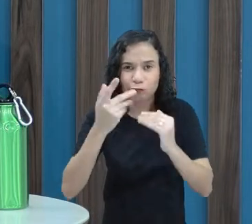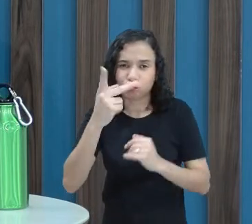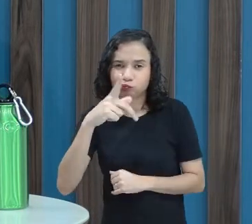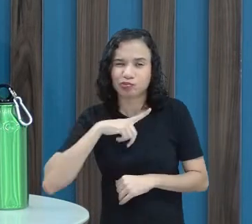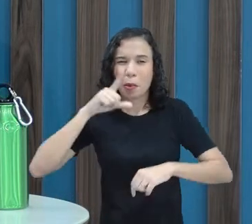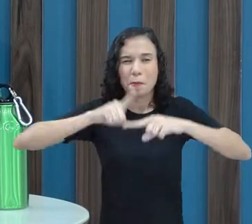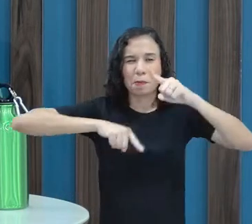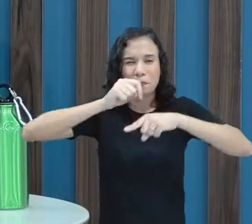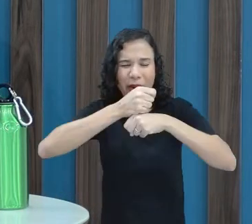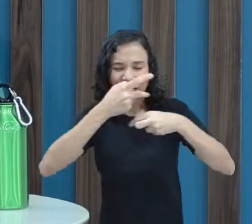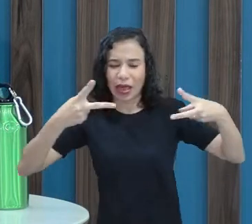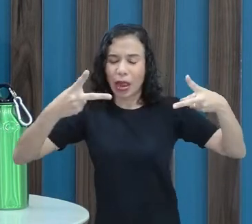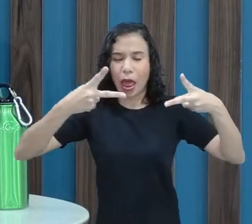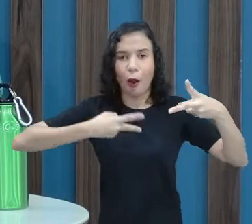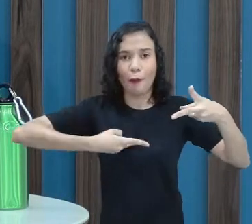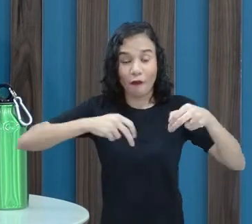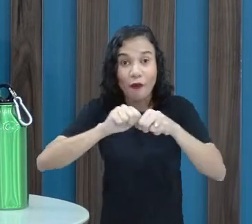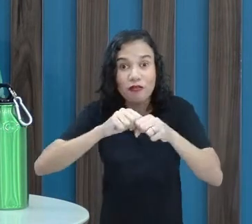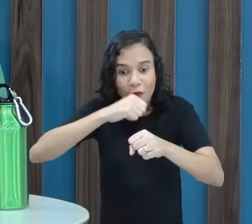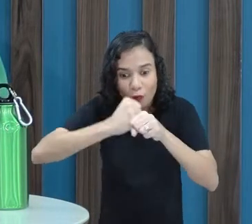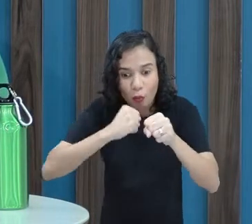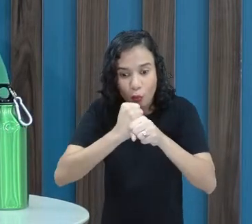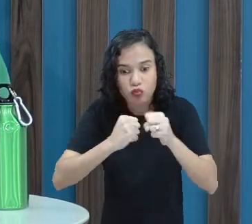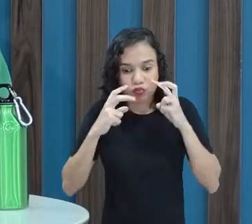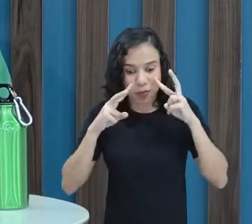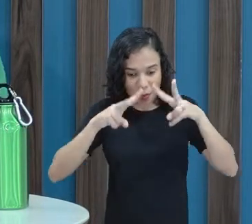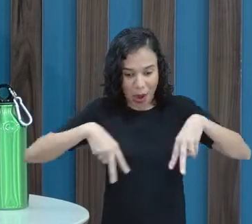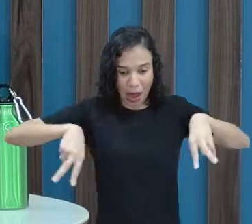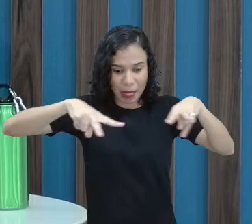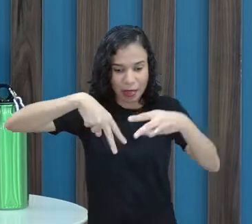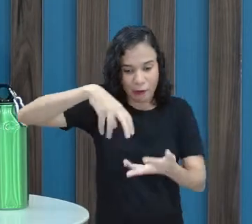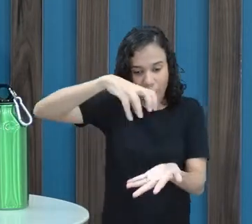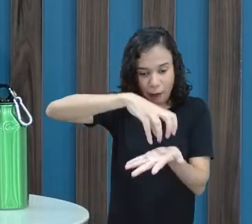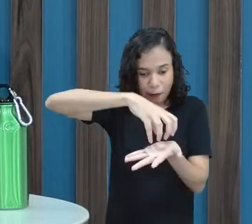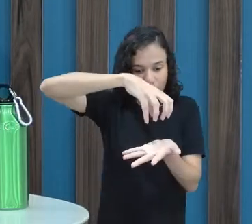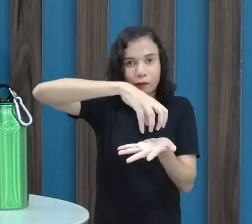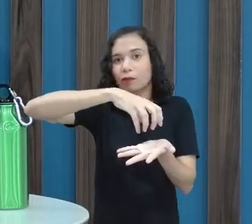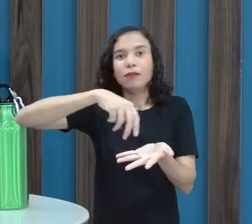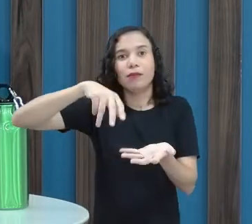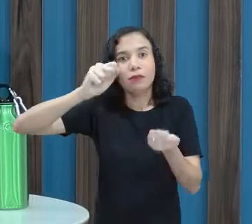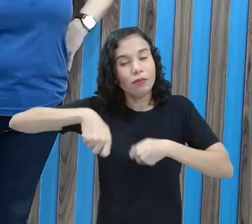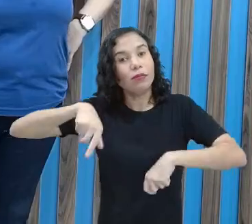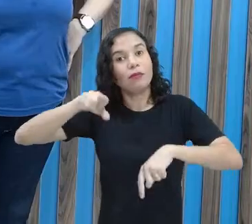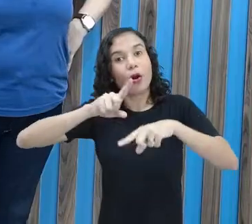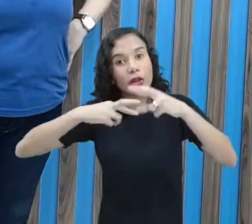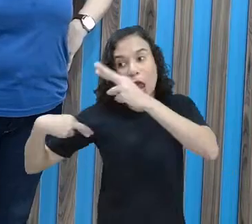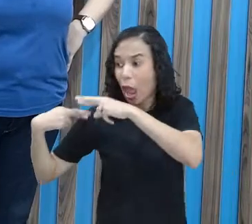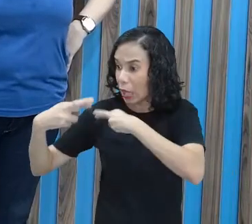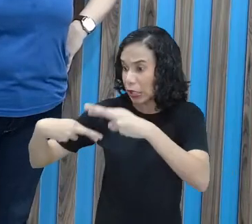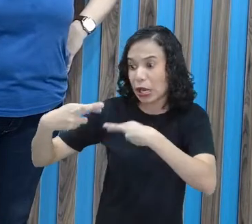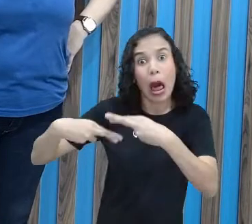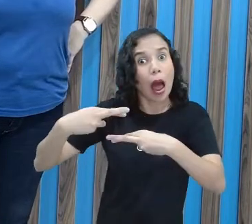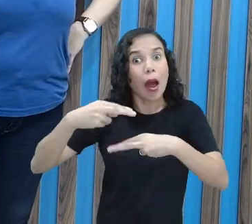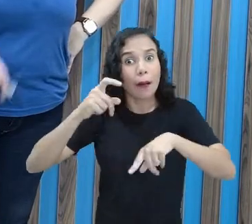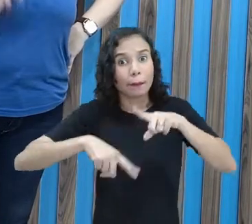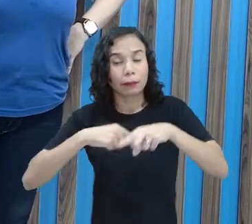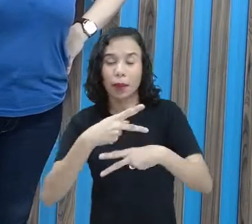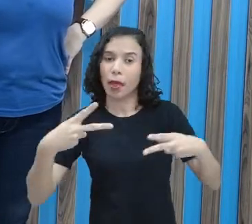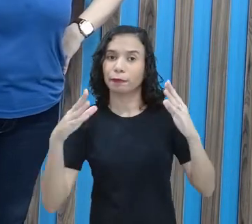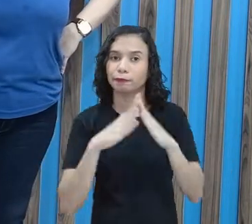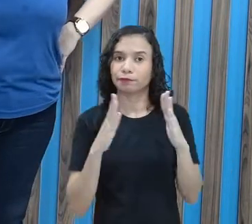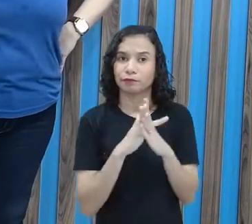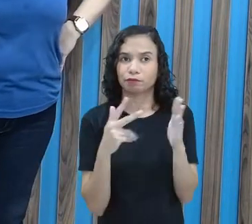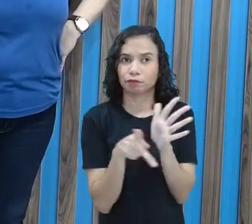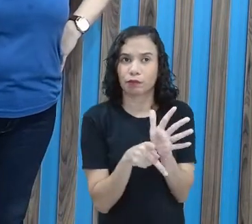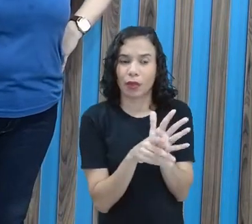algum material assim, poxa, eu vou montar aqui, né? A gente tem um núcleo aí que é Pode até redondinho. fazer uma reutilização de materiais dentro de casa, né? Exato. Uma caixinha